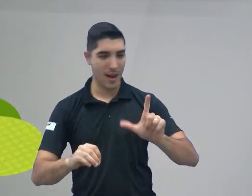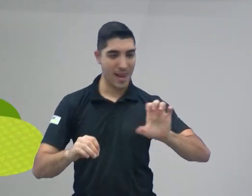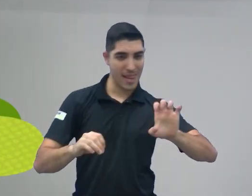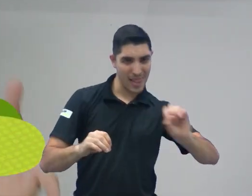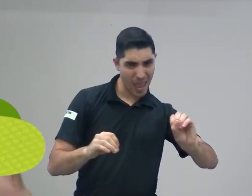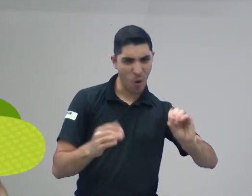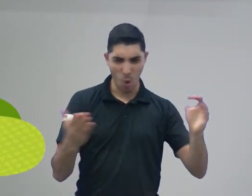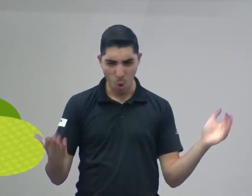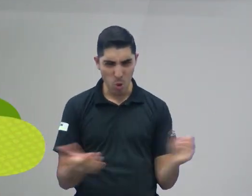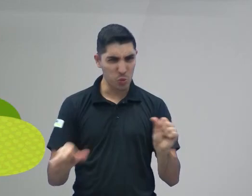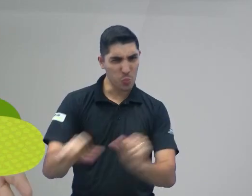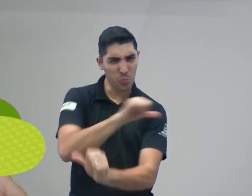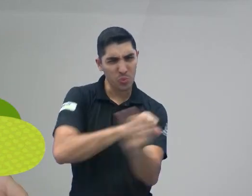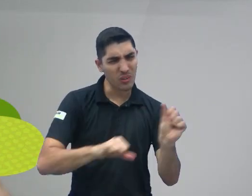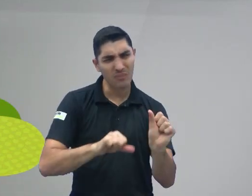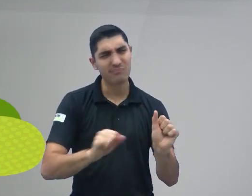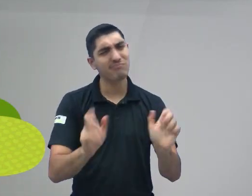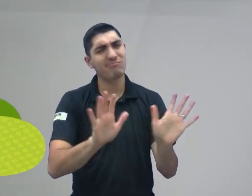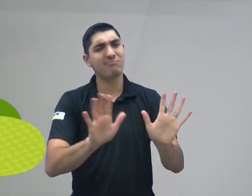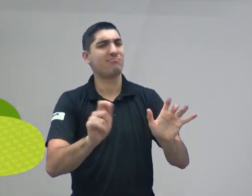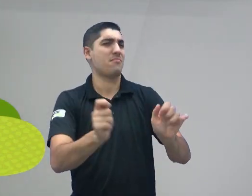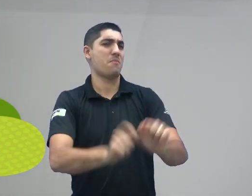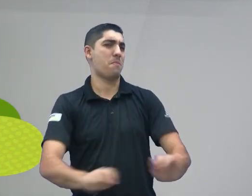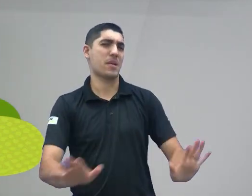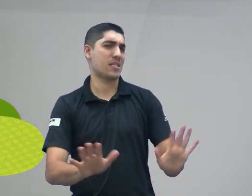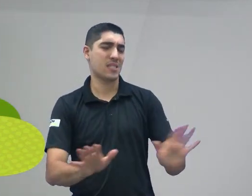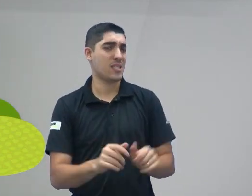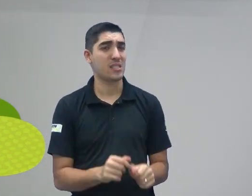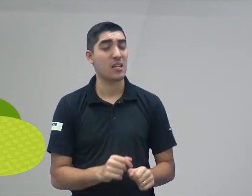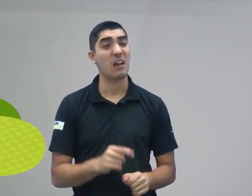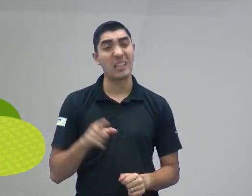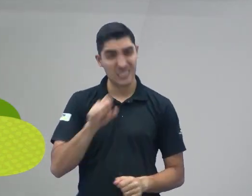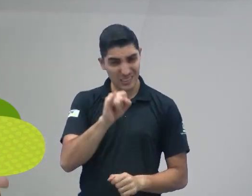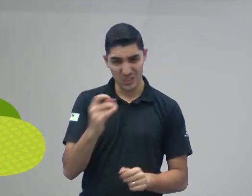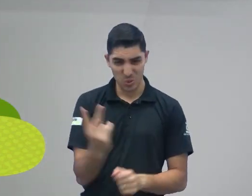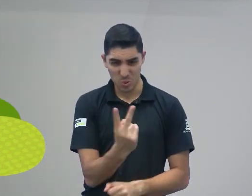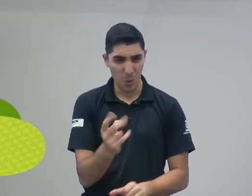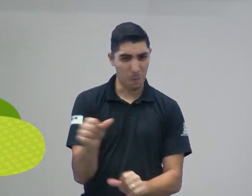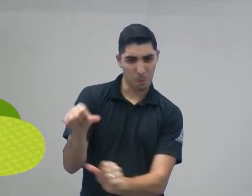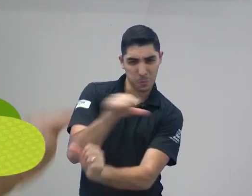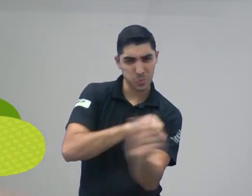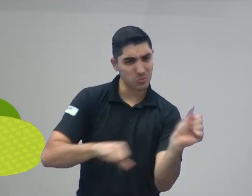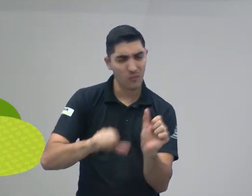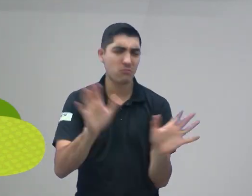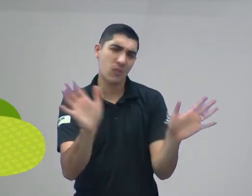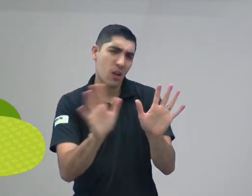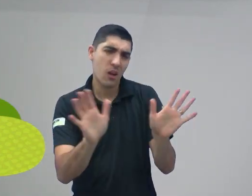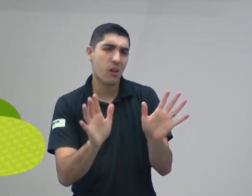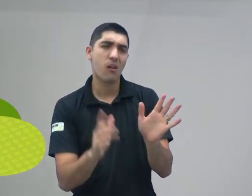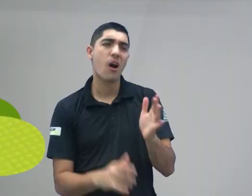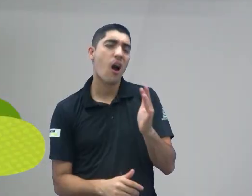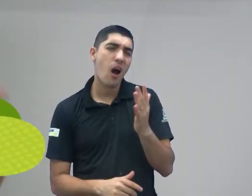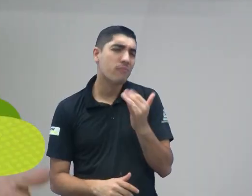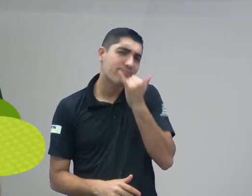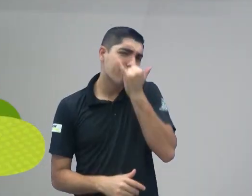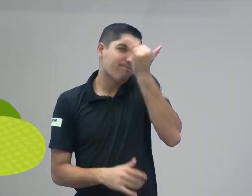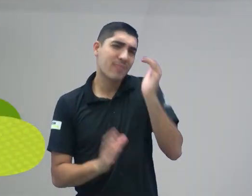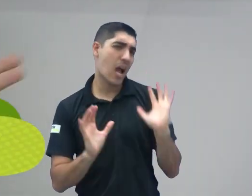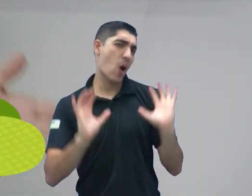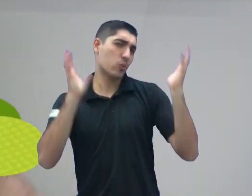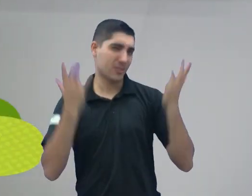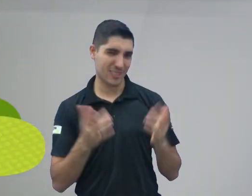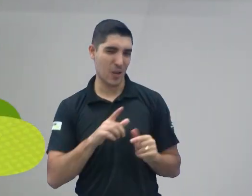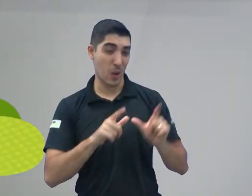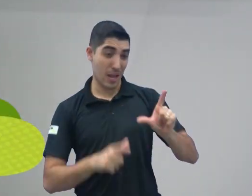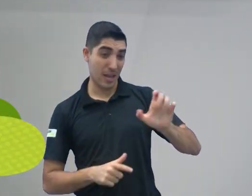Se ele já imaginava isso, ele com o erro individual, ele vai trocar o planejamento dele? Não, mantém. O Léo Rigo estava jogando bem. Aí se errar hoje de novo